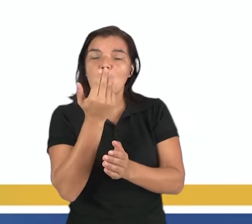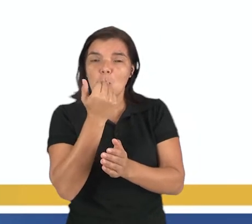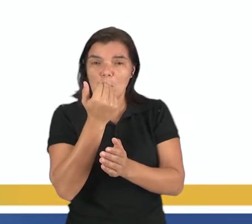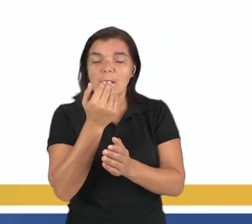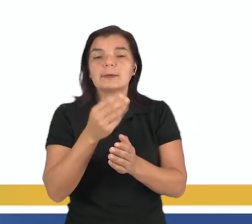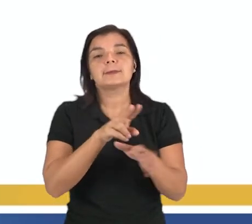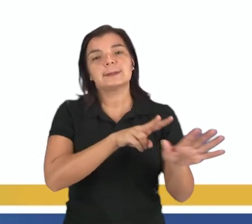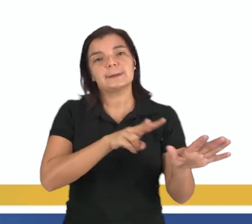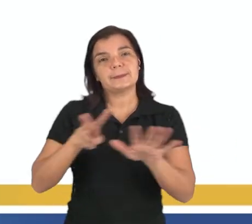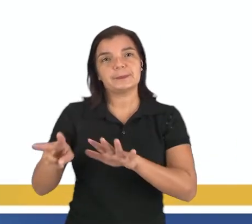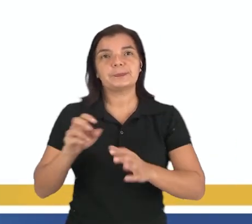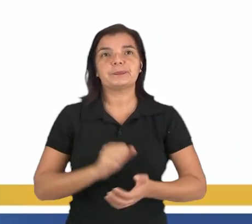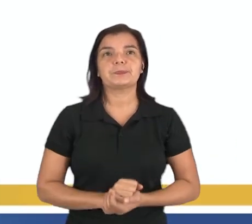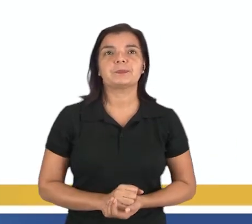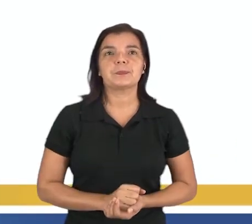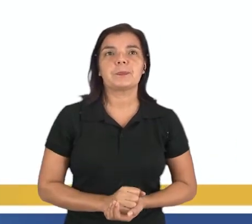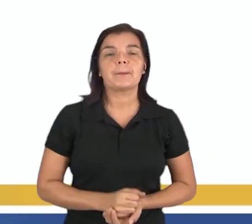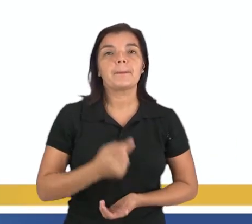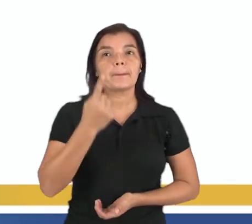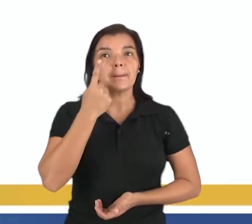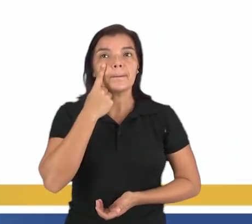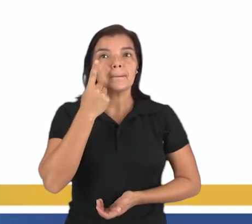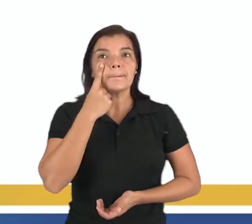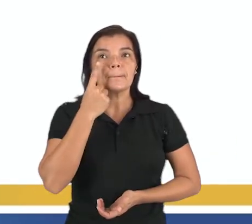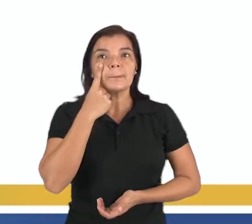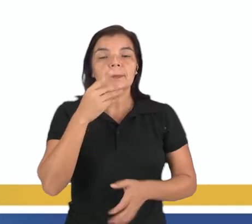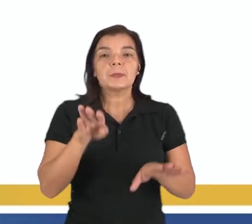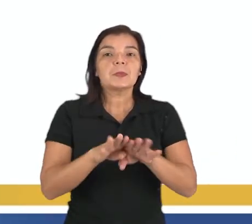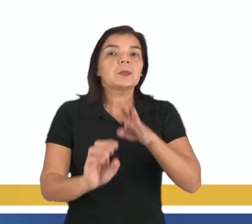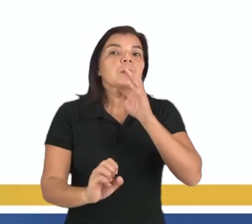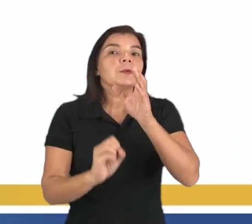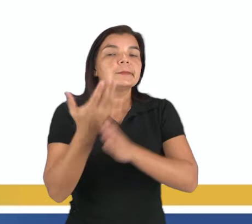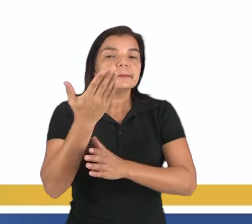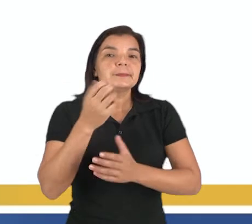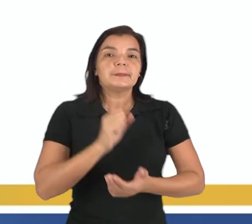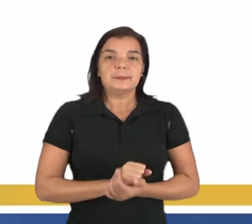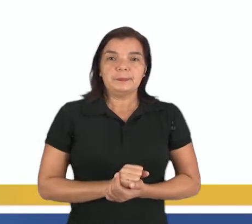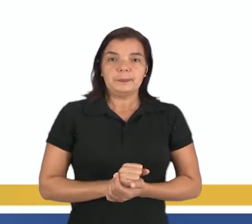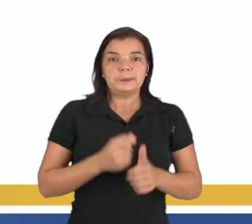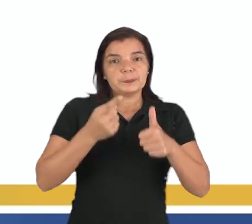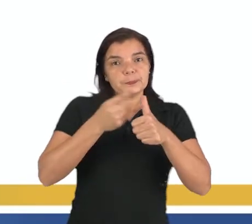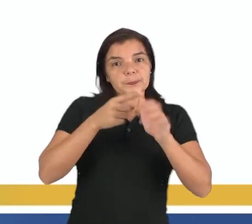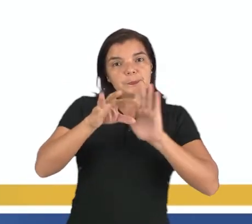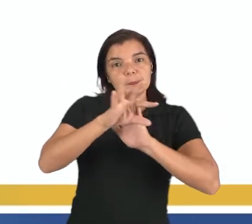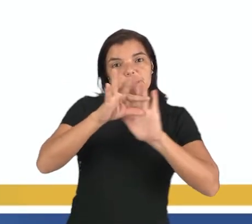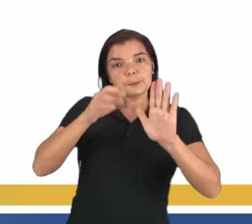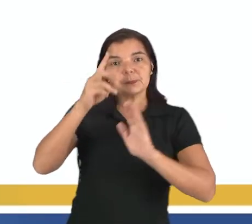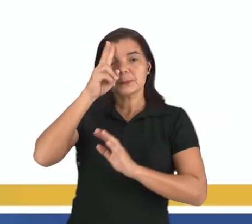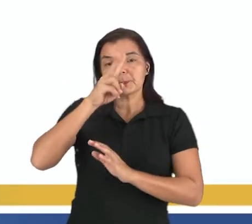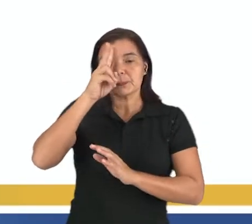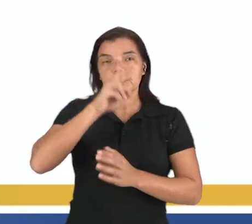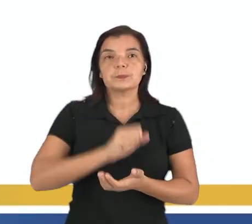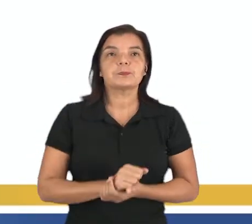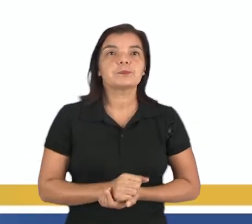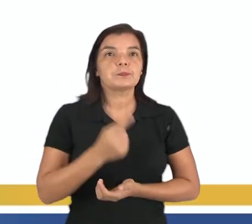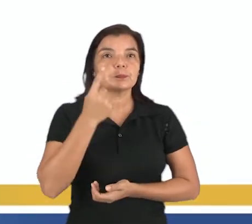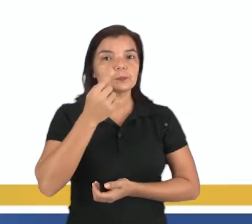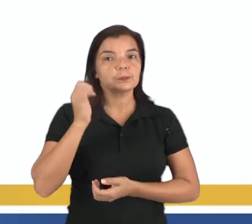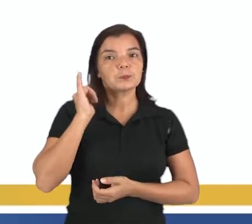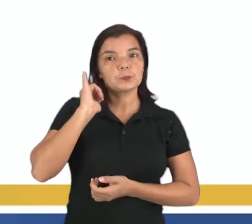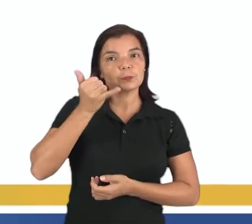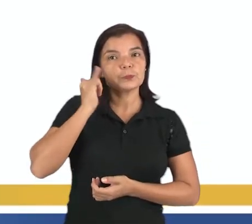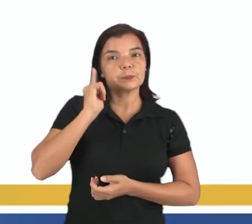feira semanal. Então, vamos observar aí o que acontece nessa primeira parte da história. Observe